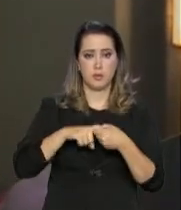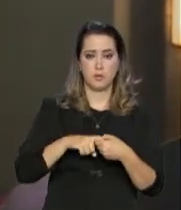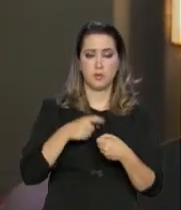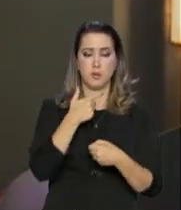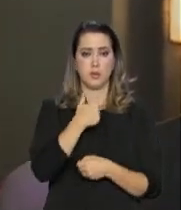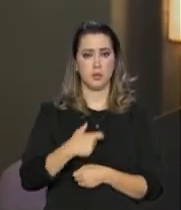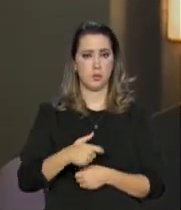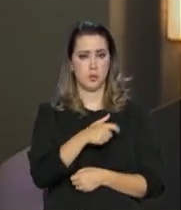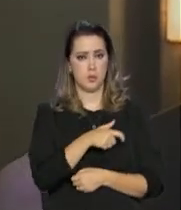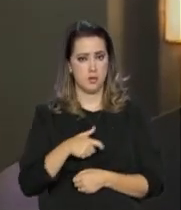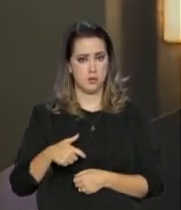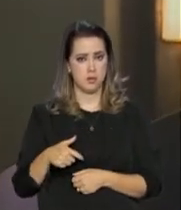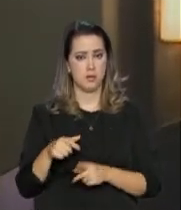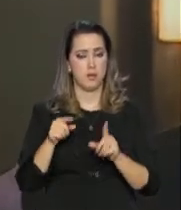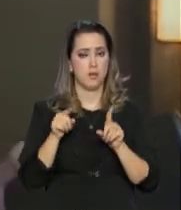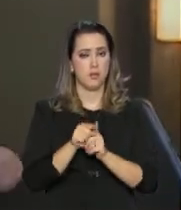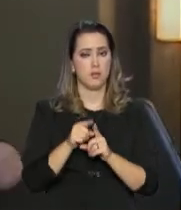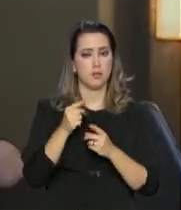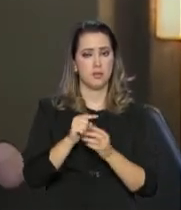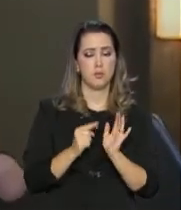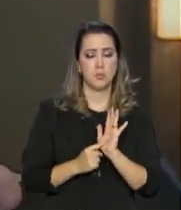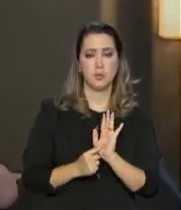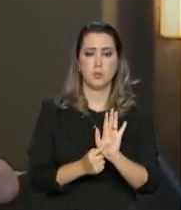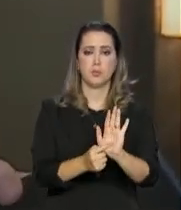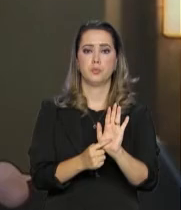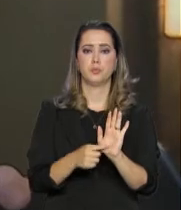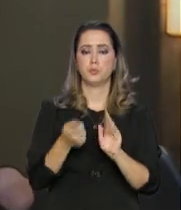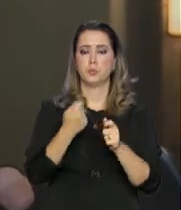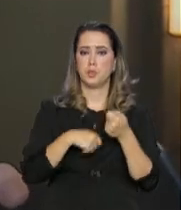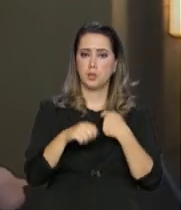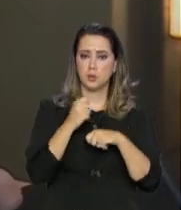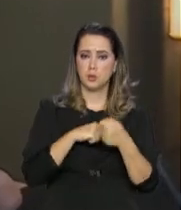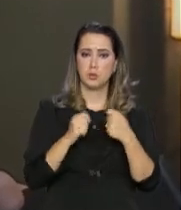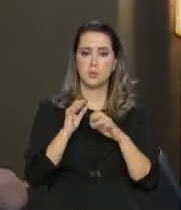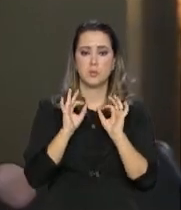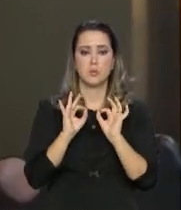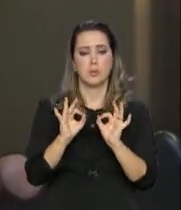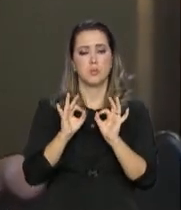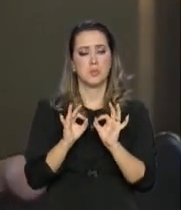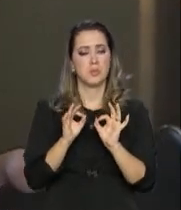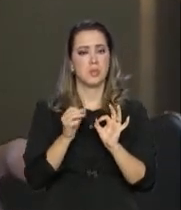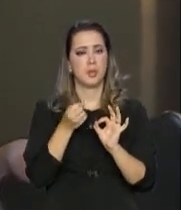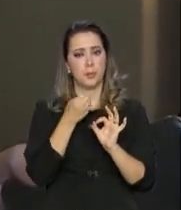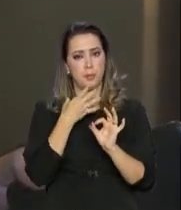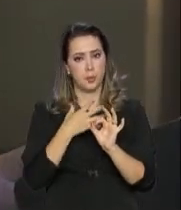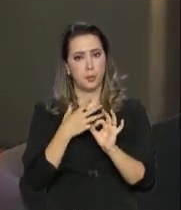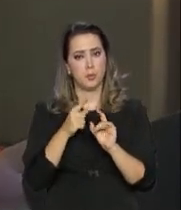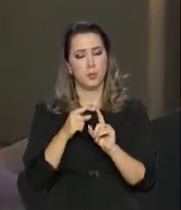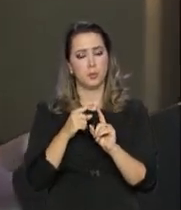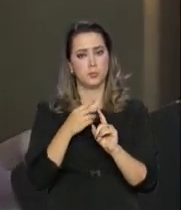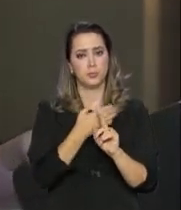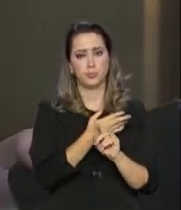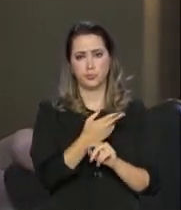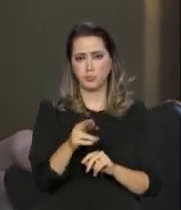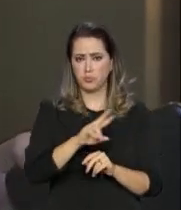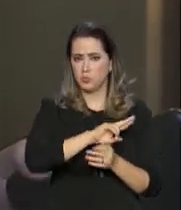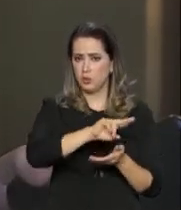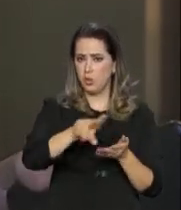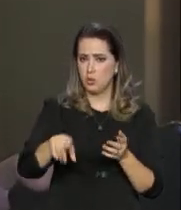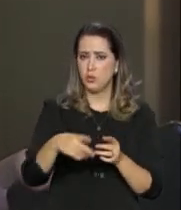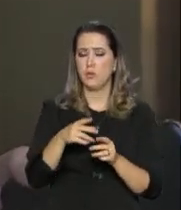e volta numa situação em que os indicadores macroeconômicos são extremamente favoráveis mostrando que o esforço